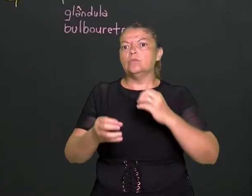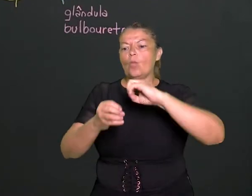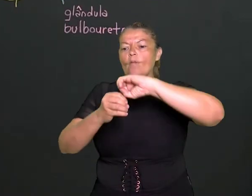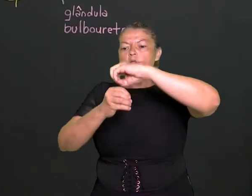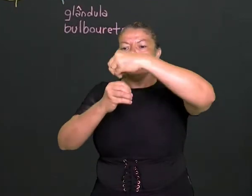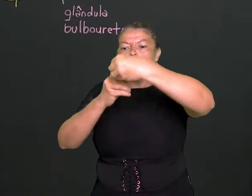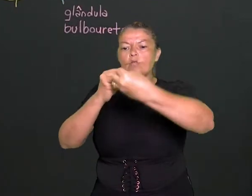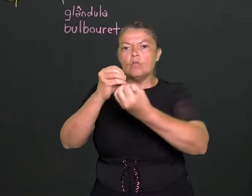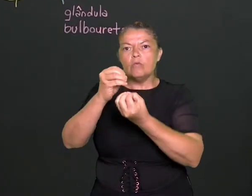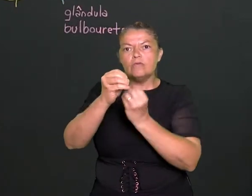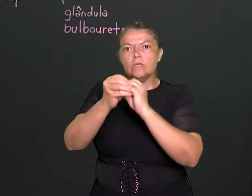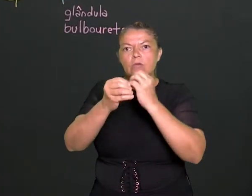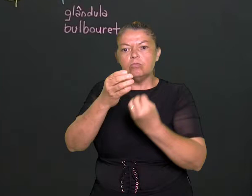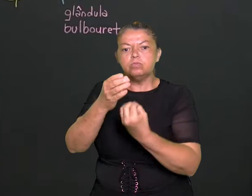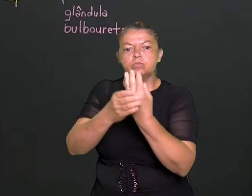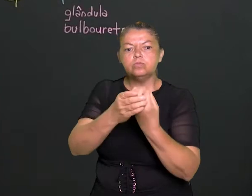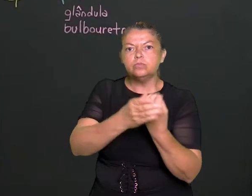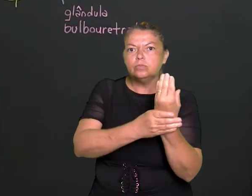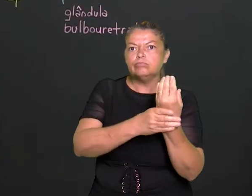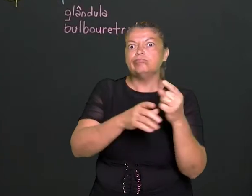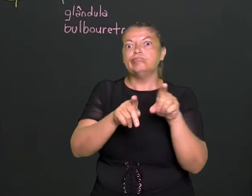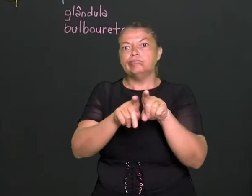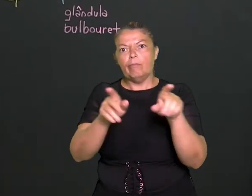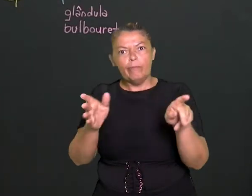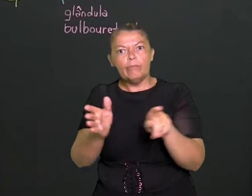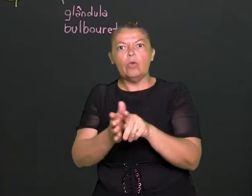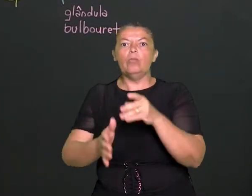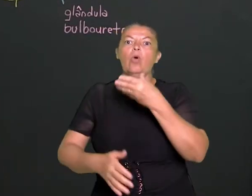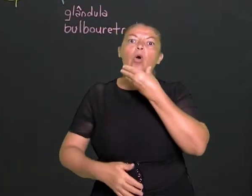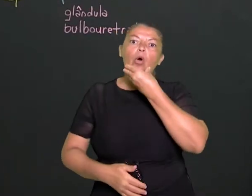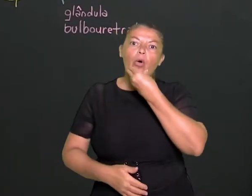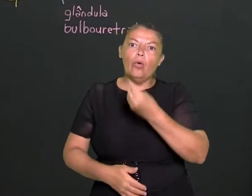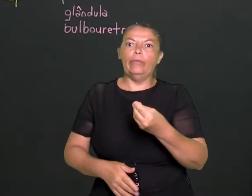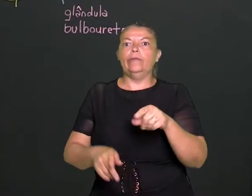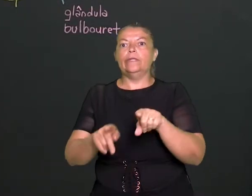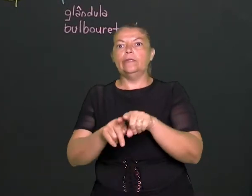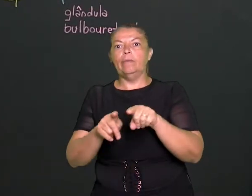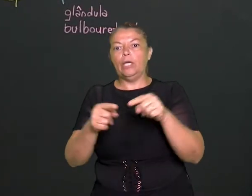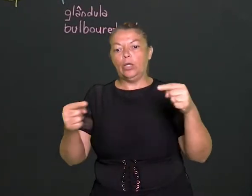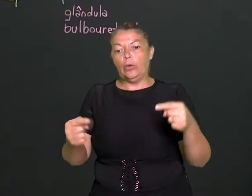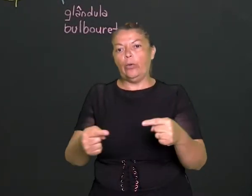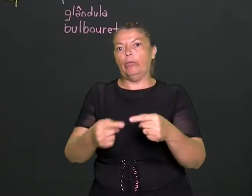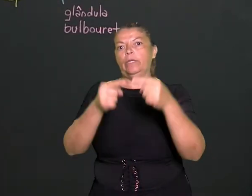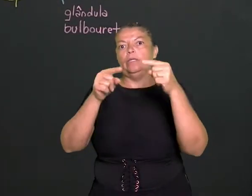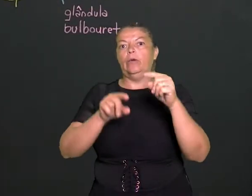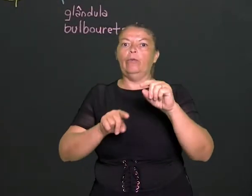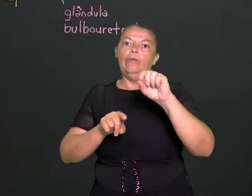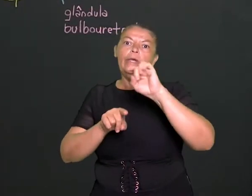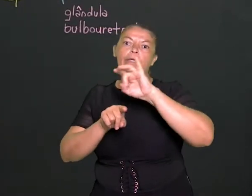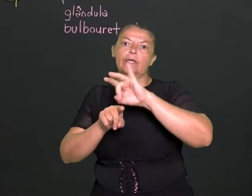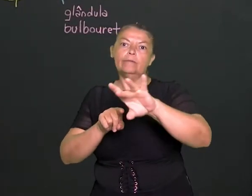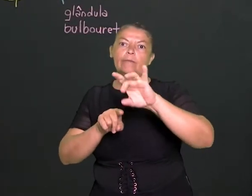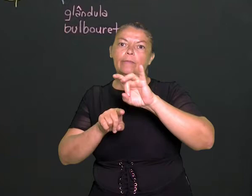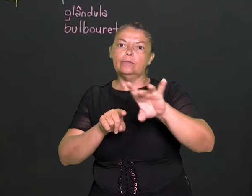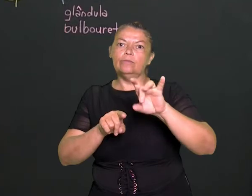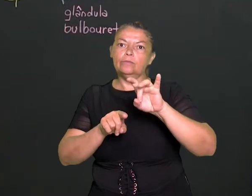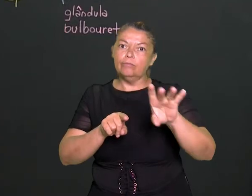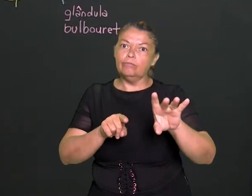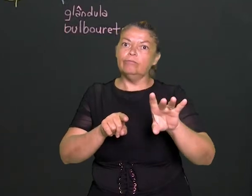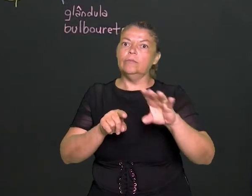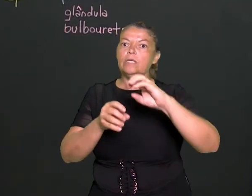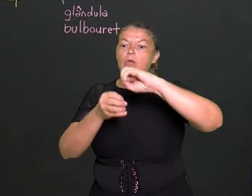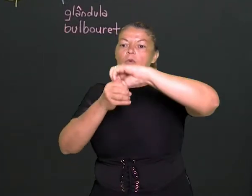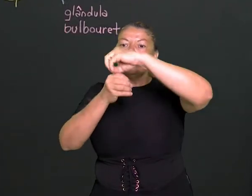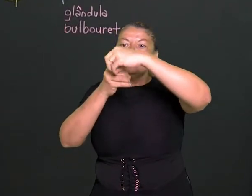de célula reprodutiva. Se eu estou falando de homem, estou falando de espermatozoide. Você lembra o que é um gameta, uma